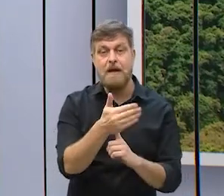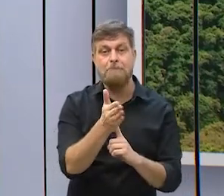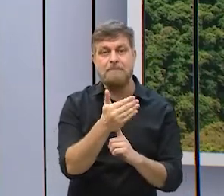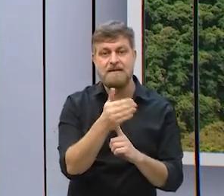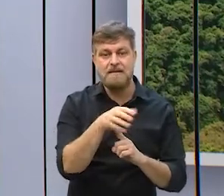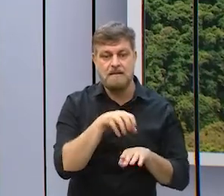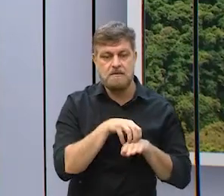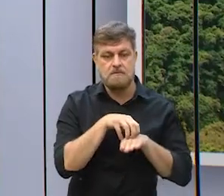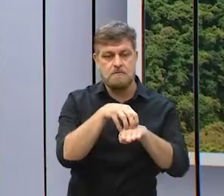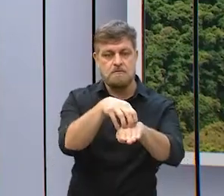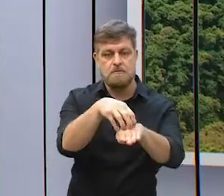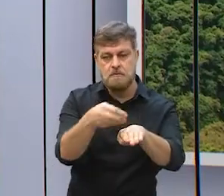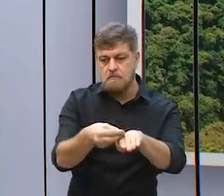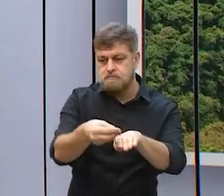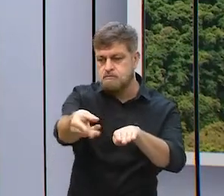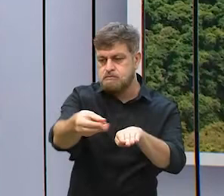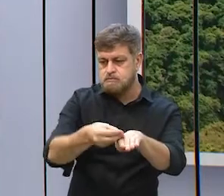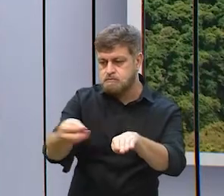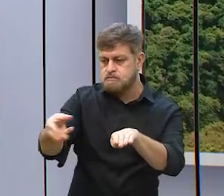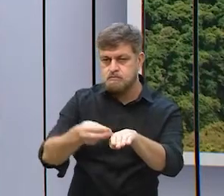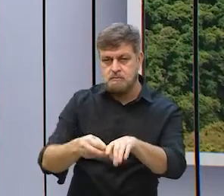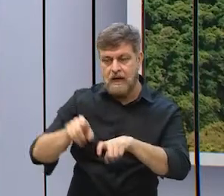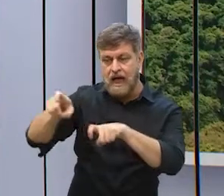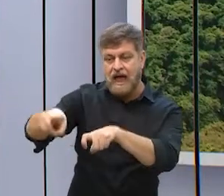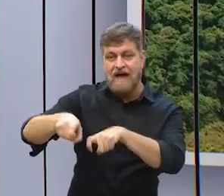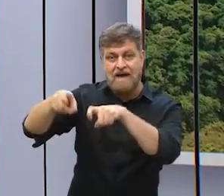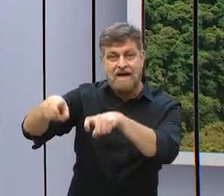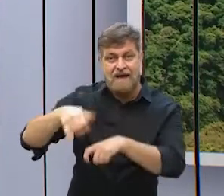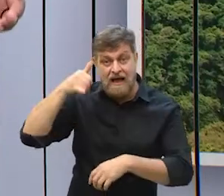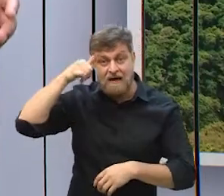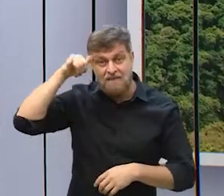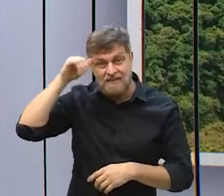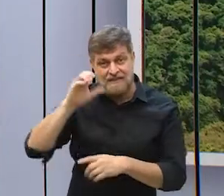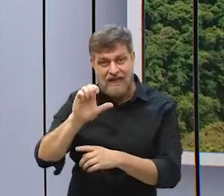produção. Nós temos ali do lado a Fazenda Acácias, que é aquele